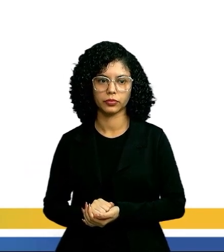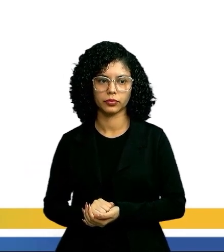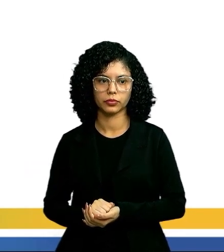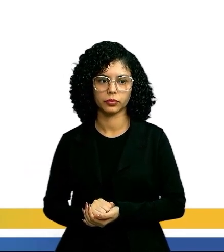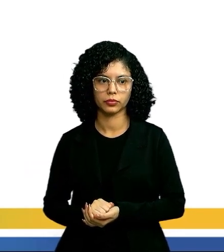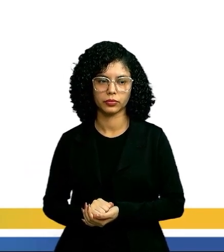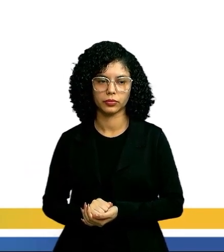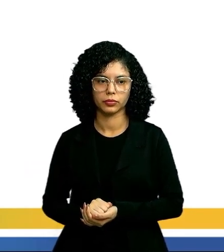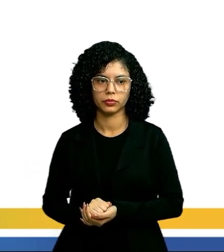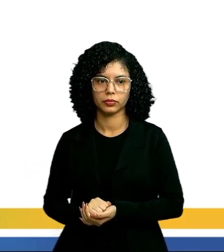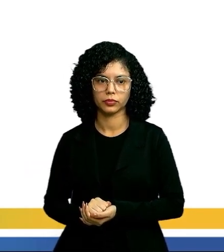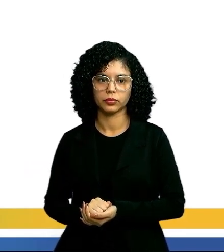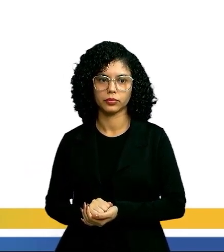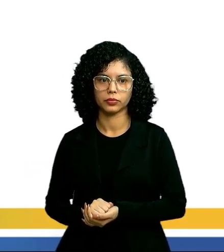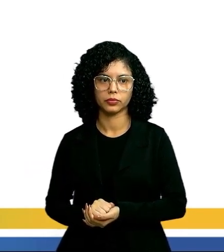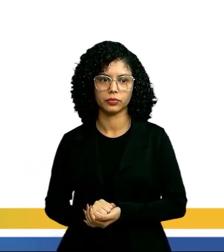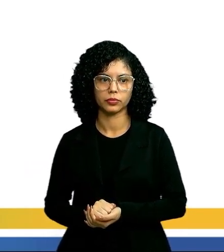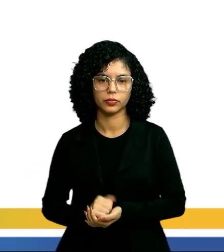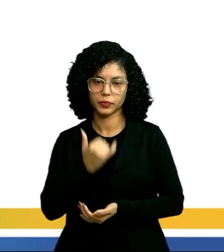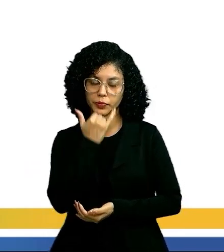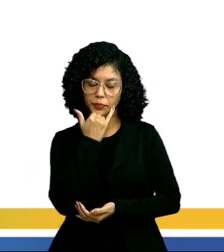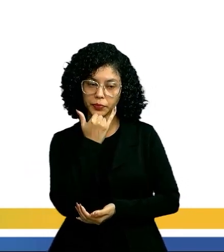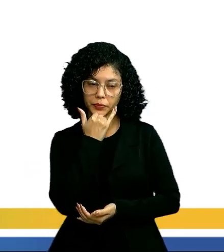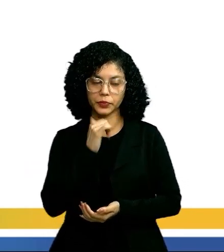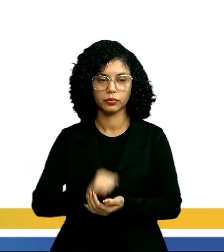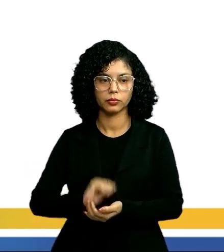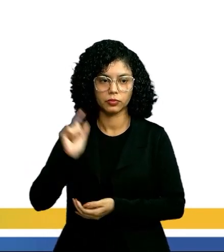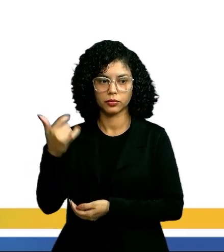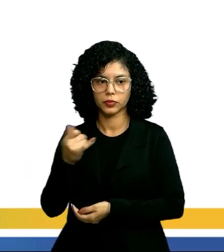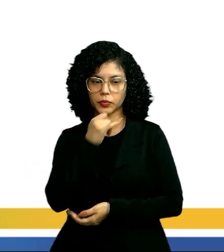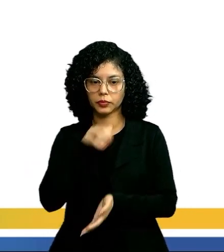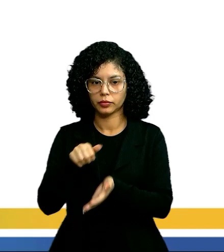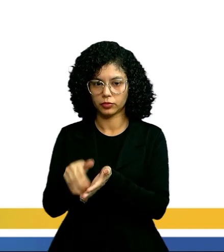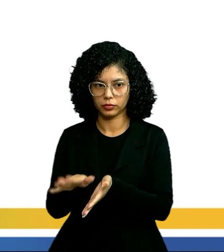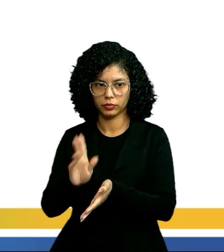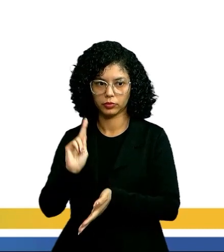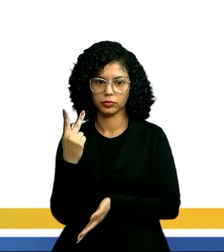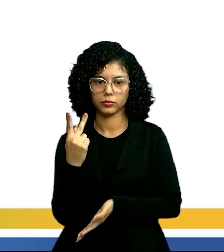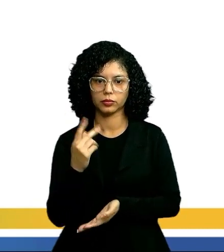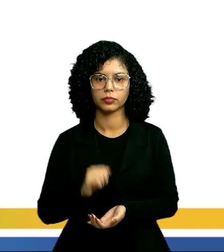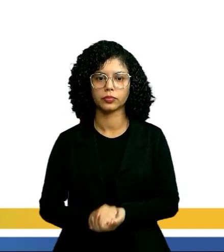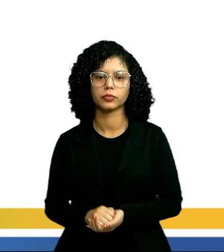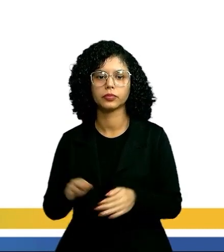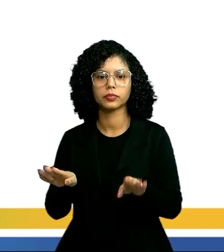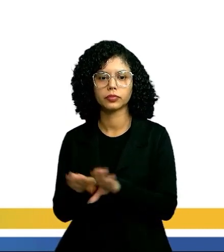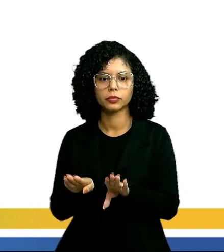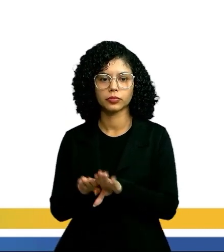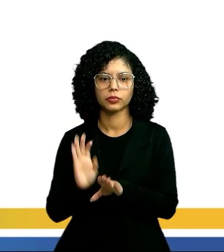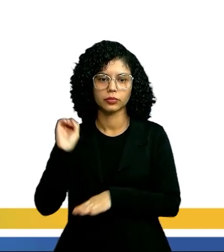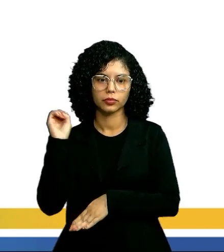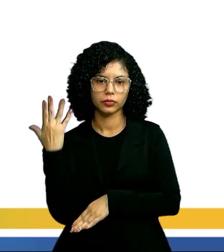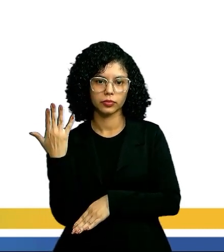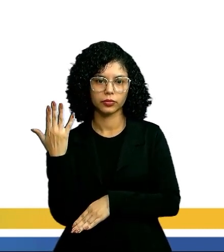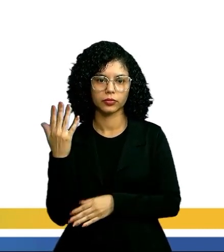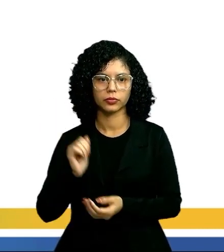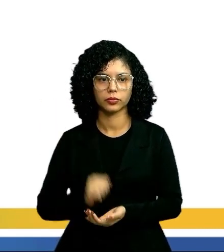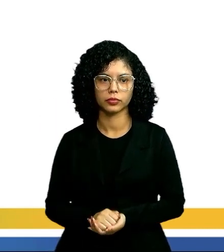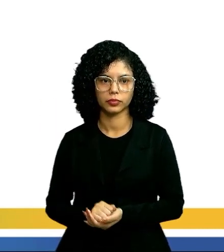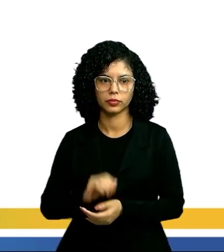Certo? Desculpa, esse próximo exemplo que acontece é essa eliminação do hidrogênio, onde está ocorrendo a